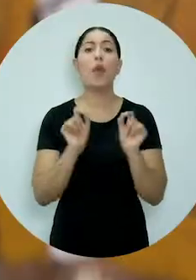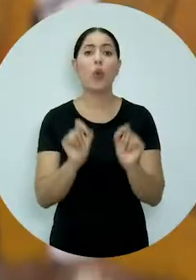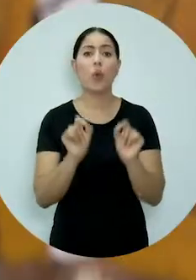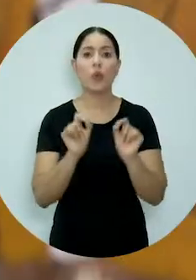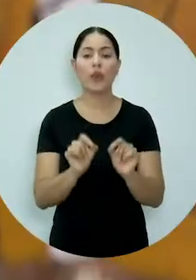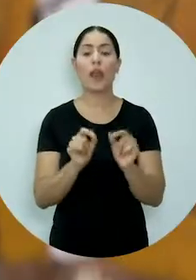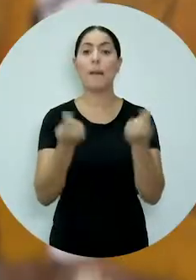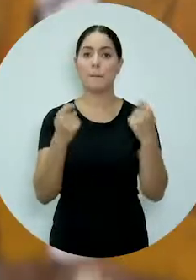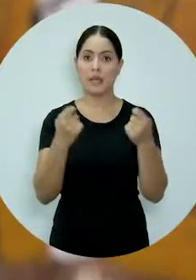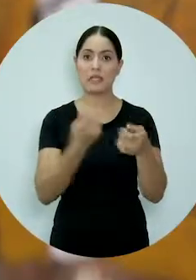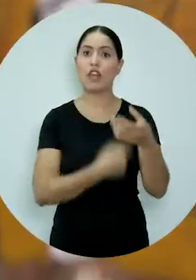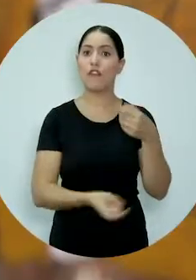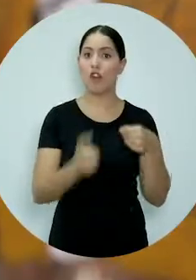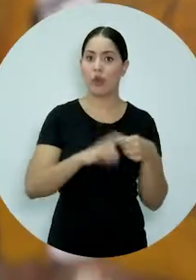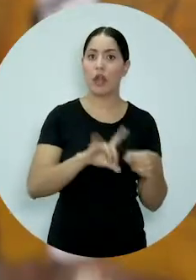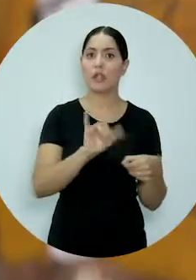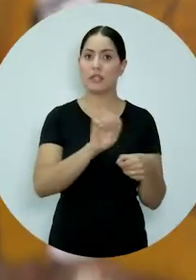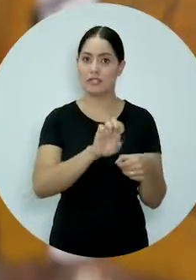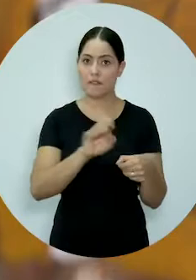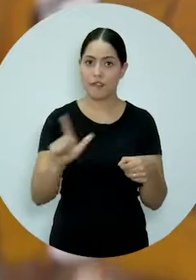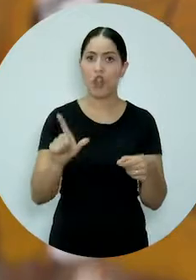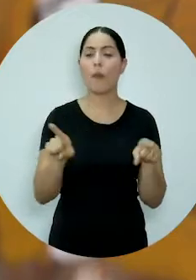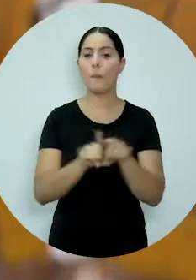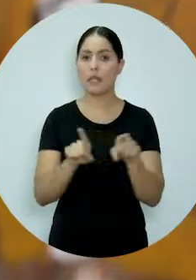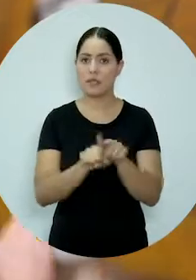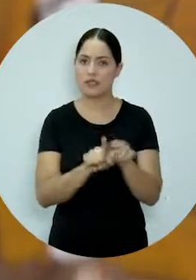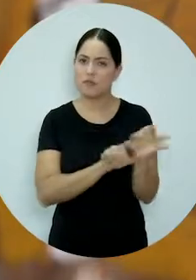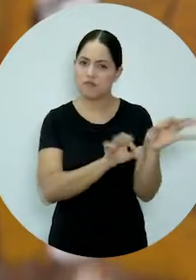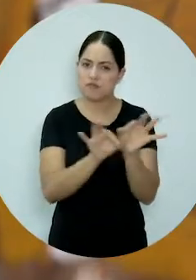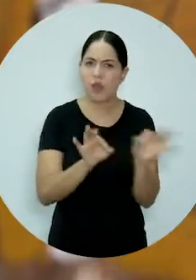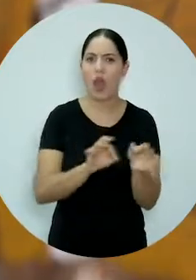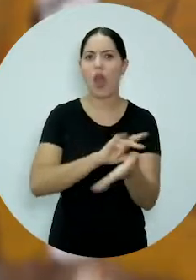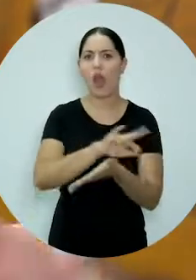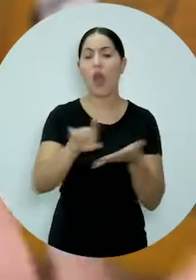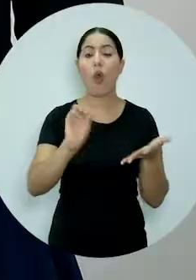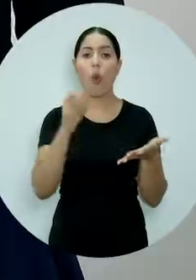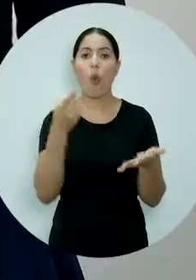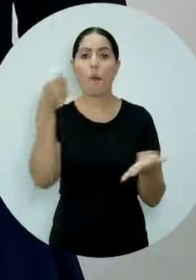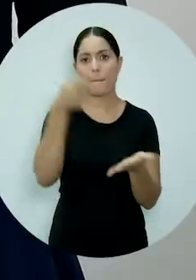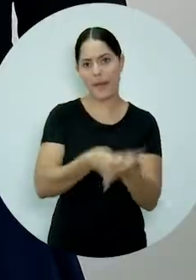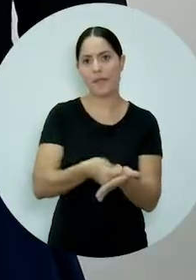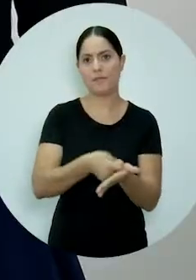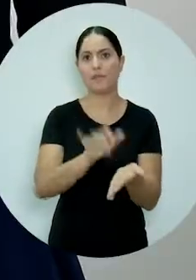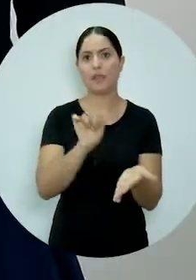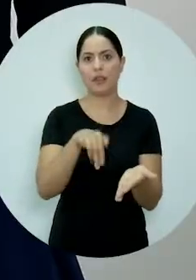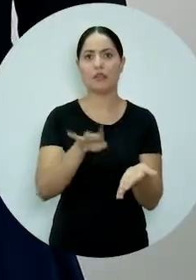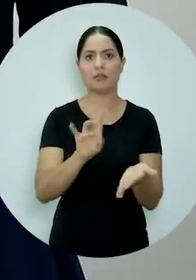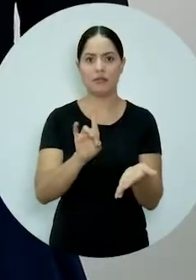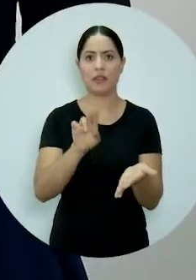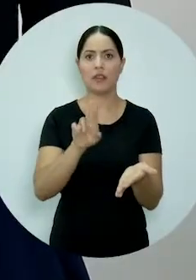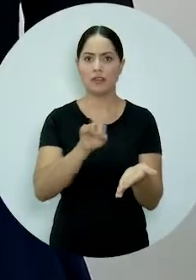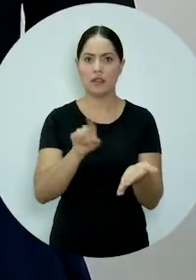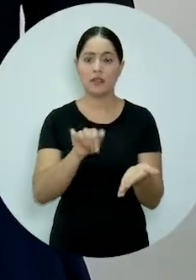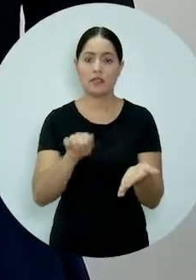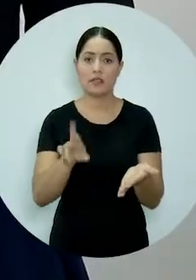possível ensejar uma reparação civil, ou seja, o dever de reparar ou de indenizar, e até